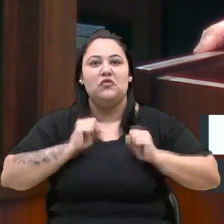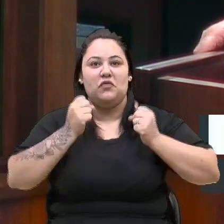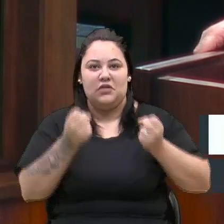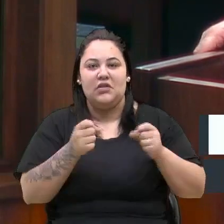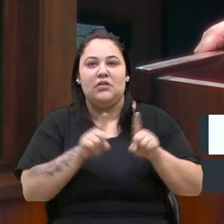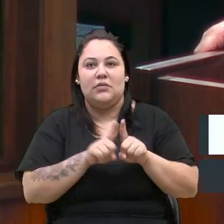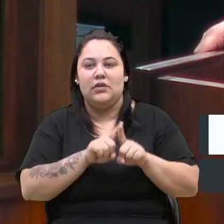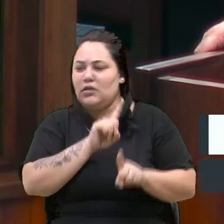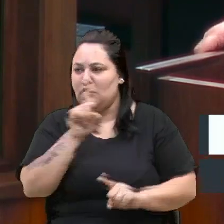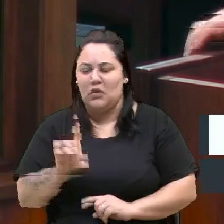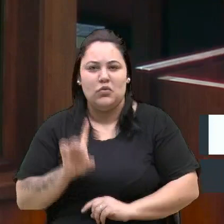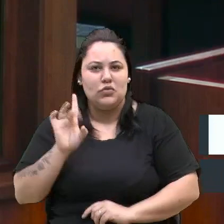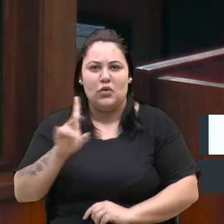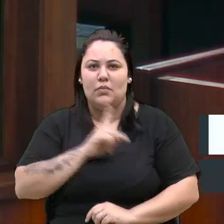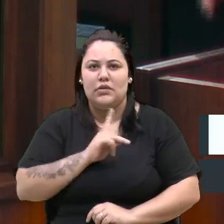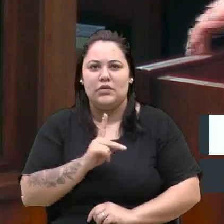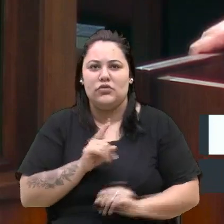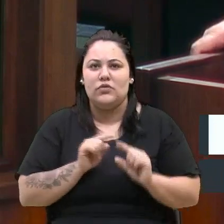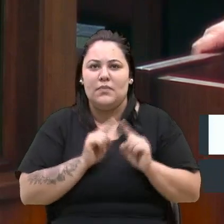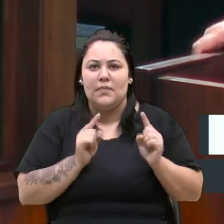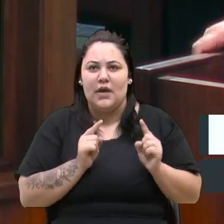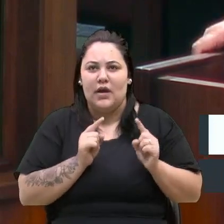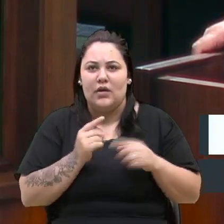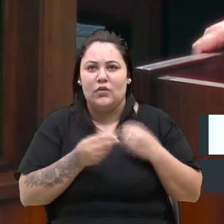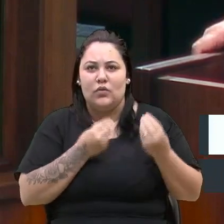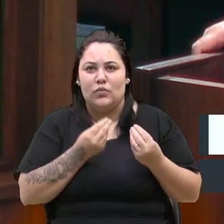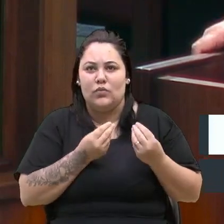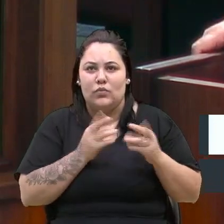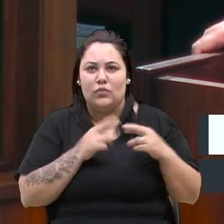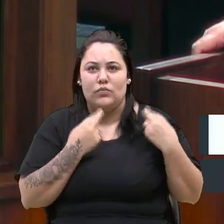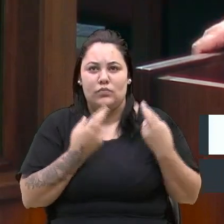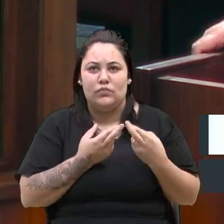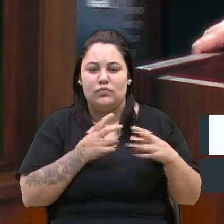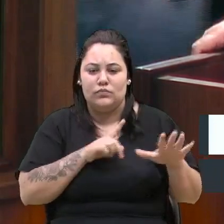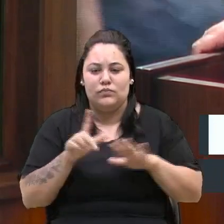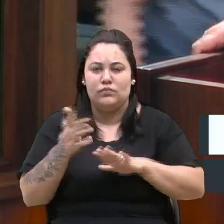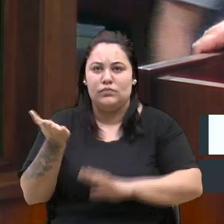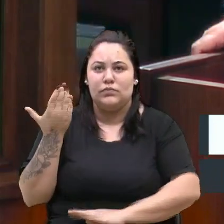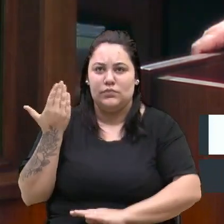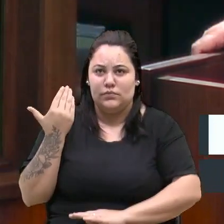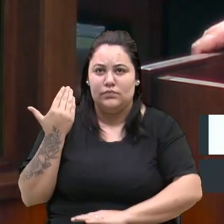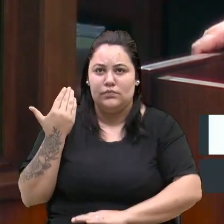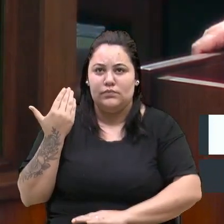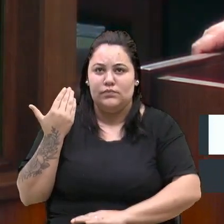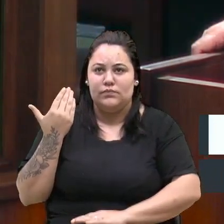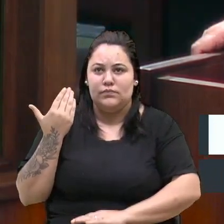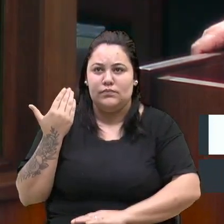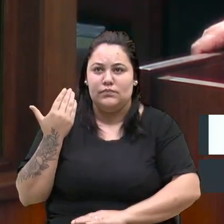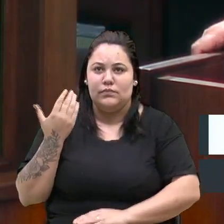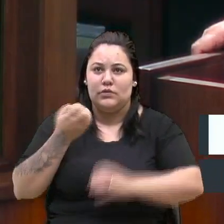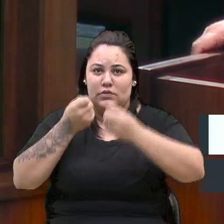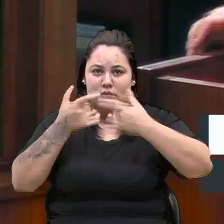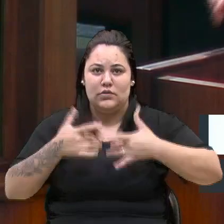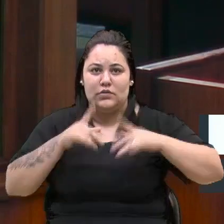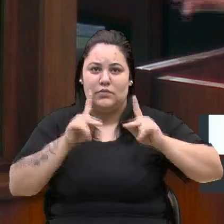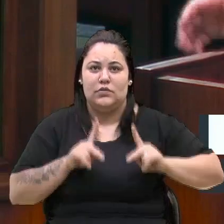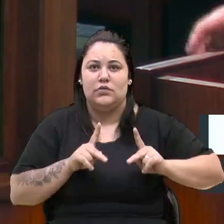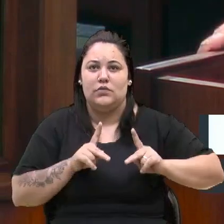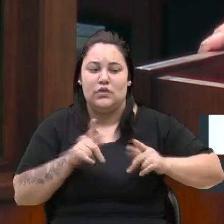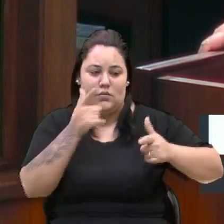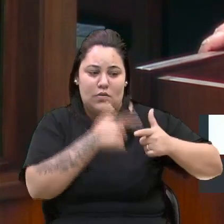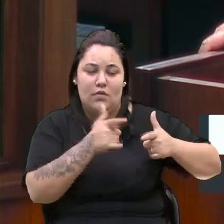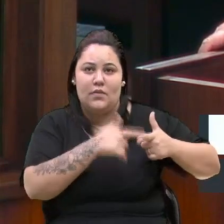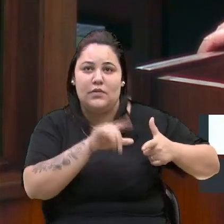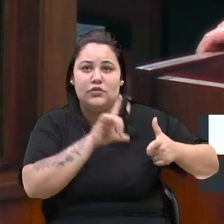o presidente, mas convocou uma reunião semana passada e passando para as pessoas, né, passando para a diretoria, os problemas que tinha,